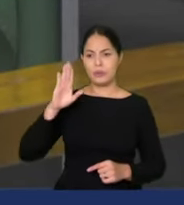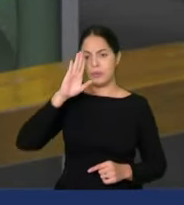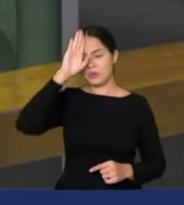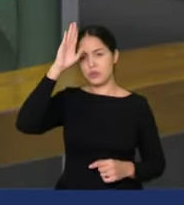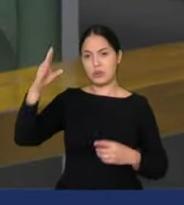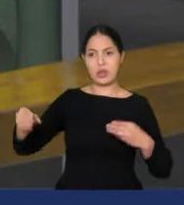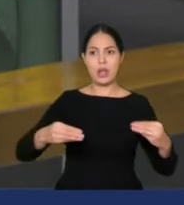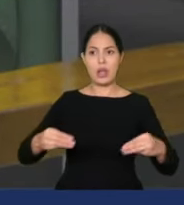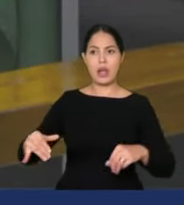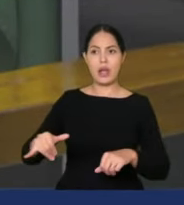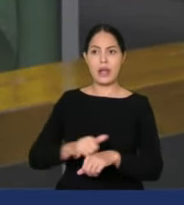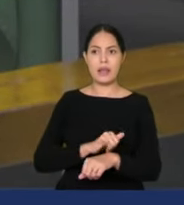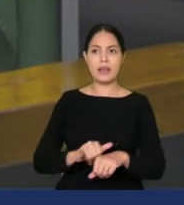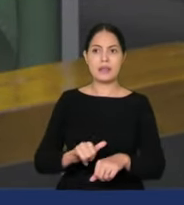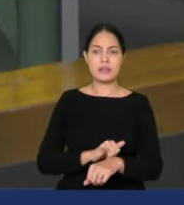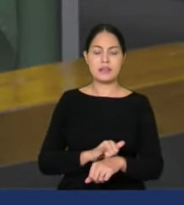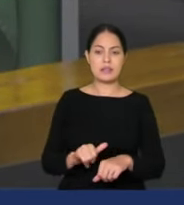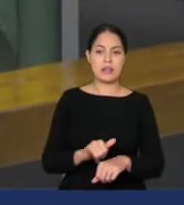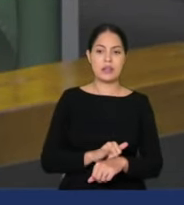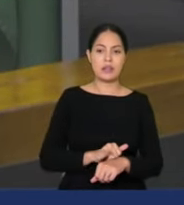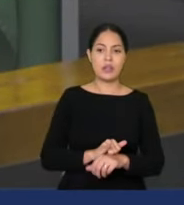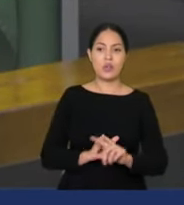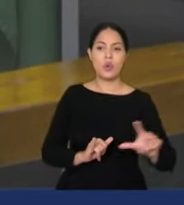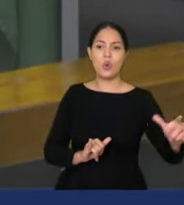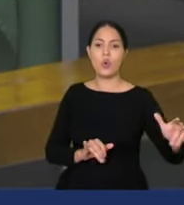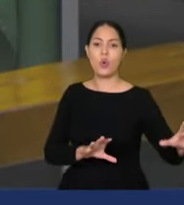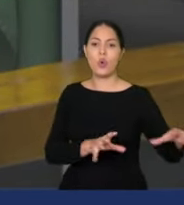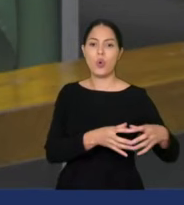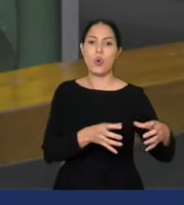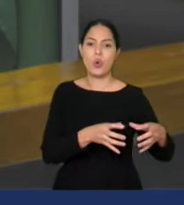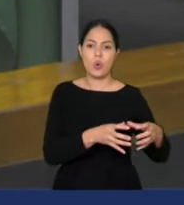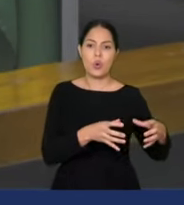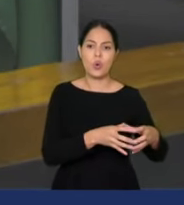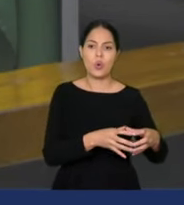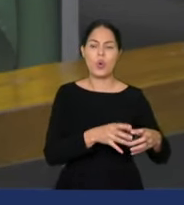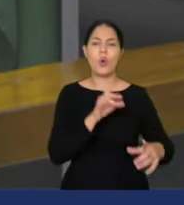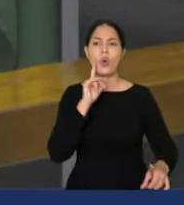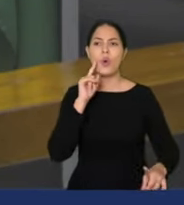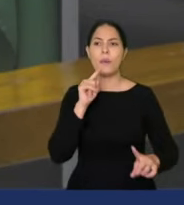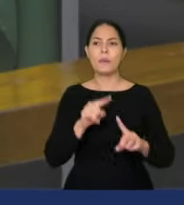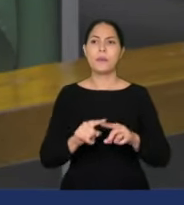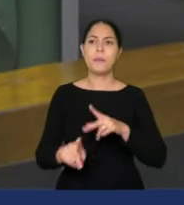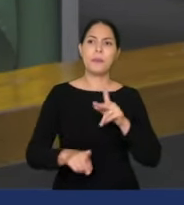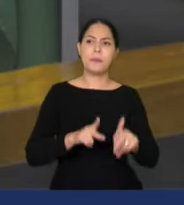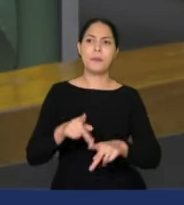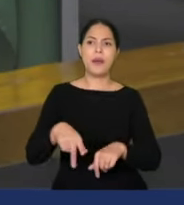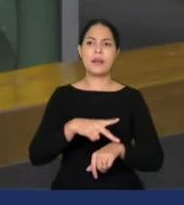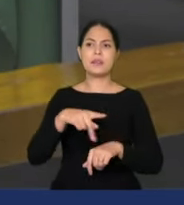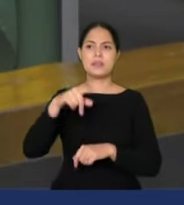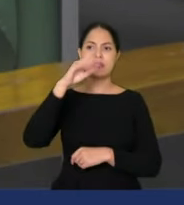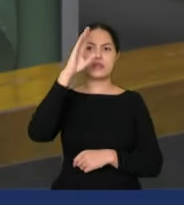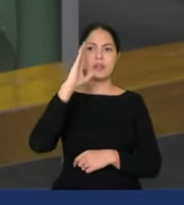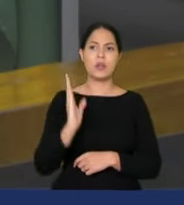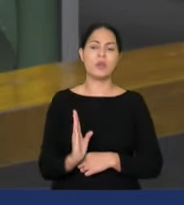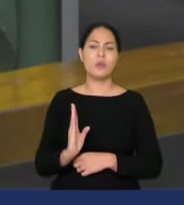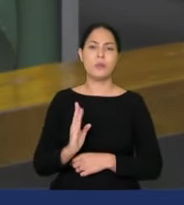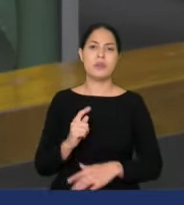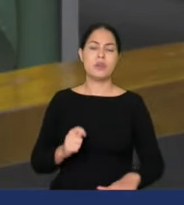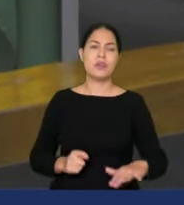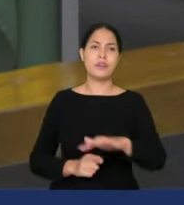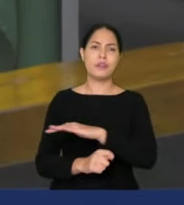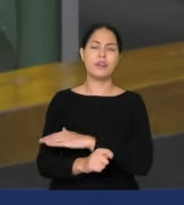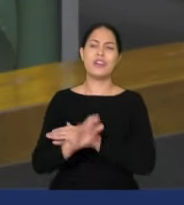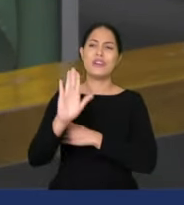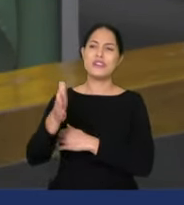articulado junto com outras forças, justamente para tirar da população brasileira investimentos que têm sido feitos há mais